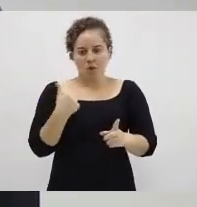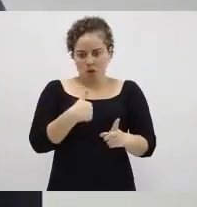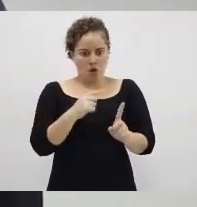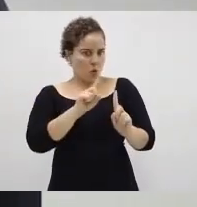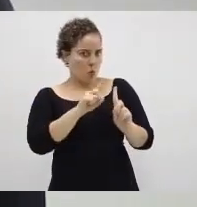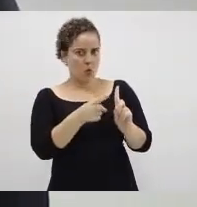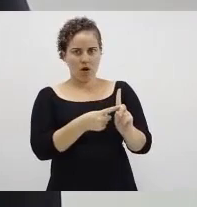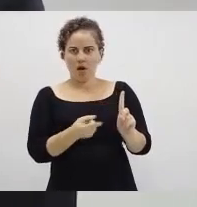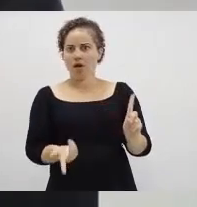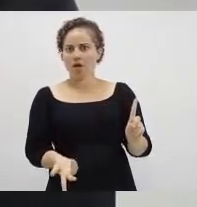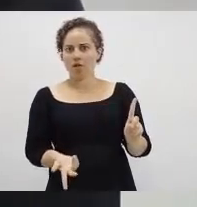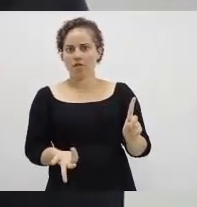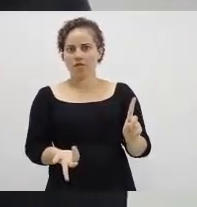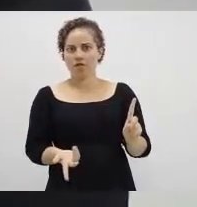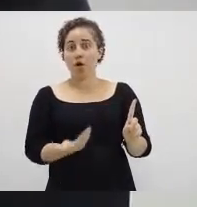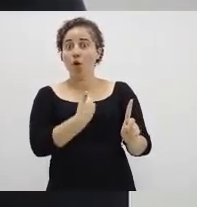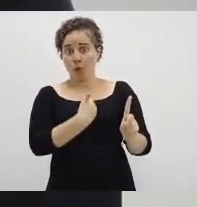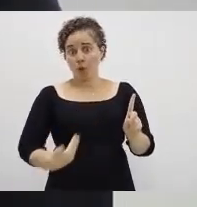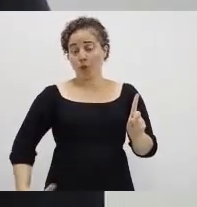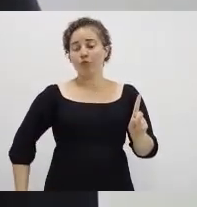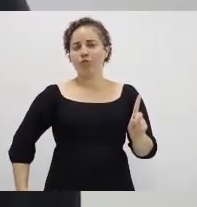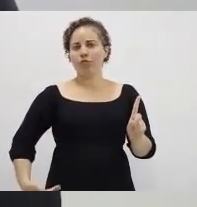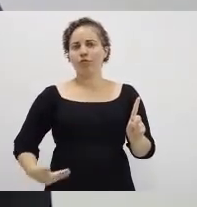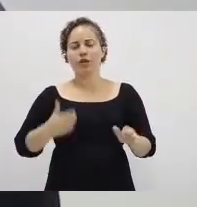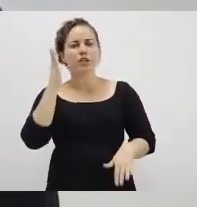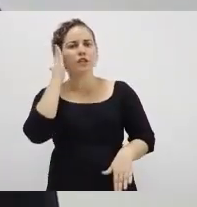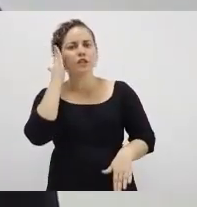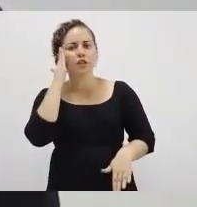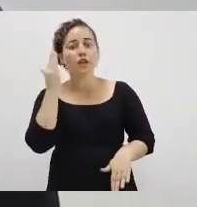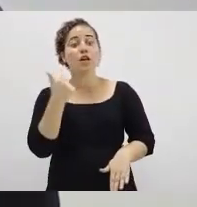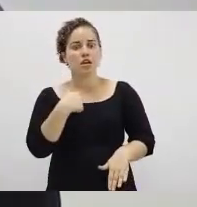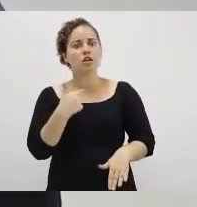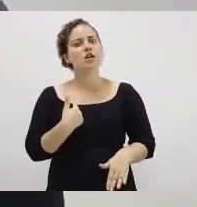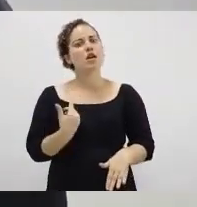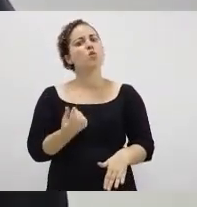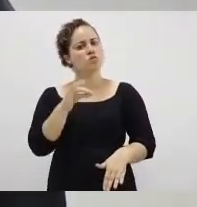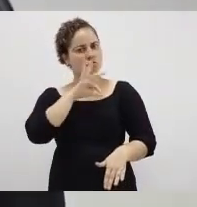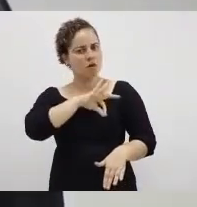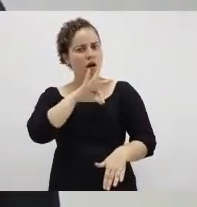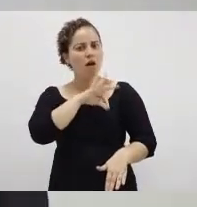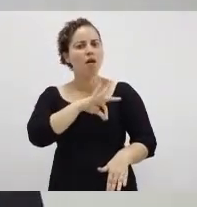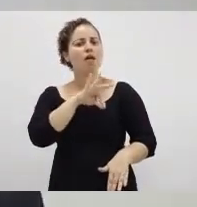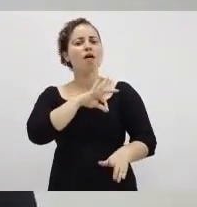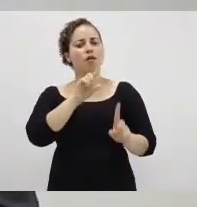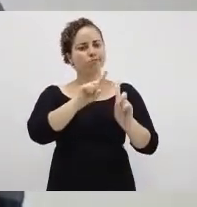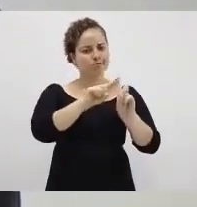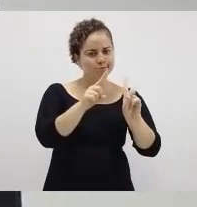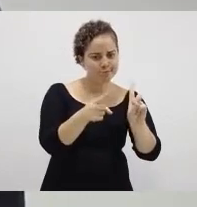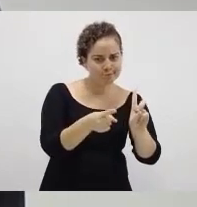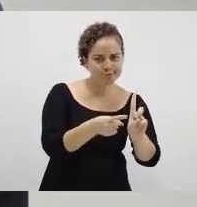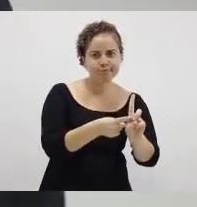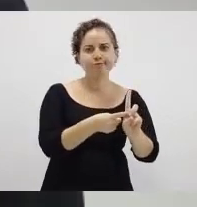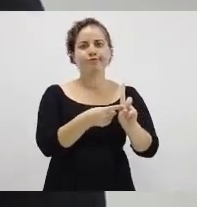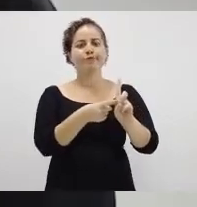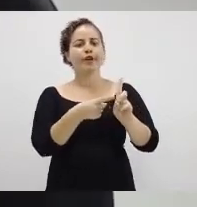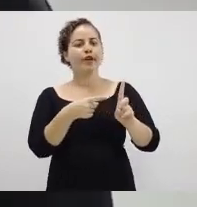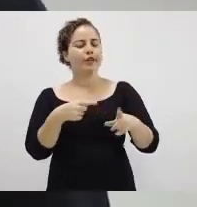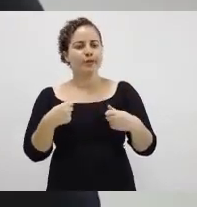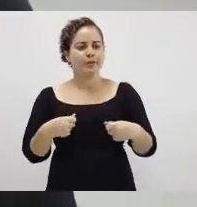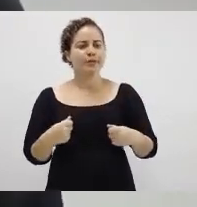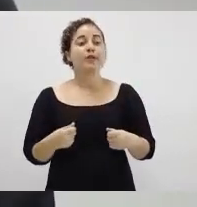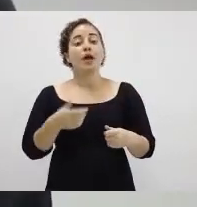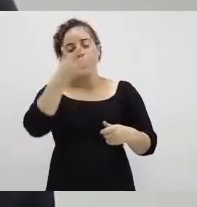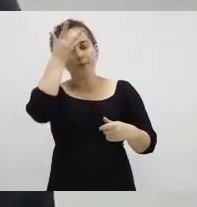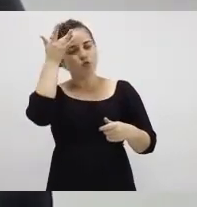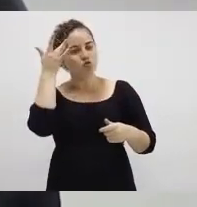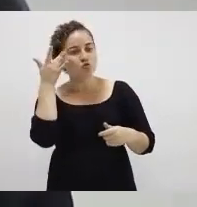governo regulamenta que eu tenho direito ao auxílio maternidade. Se uma pessoa ficar doente, ela tem